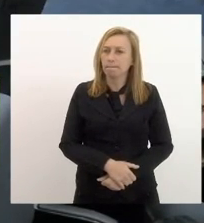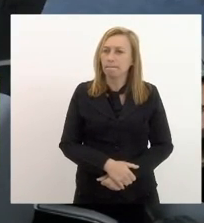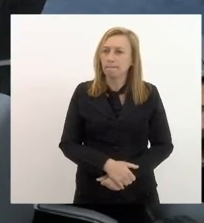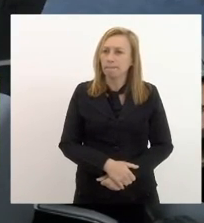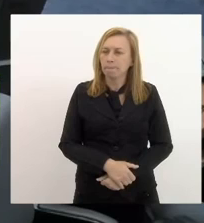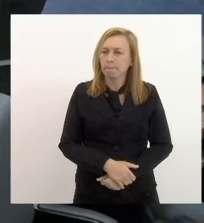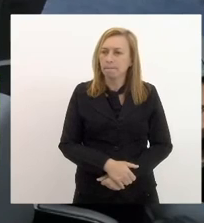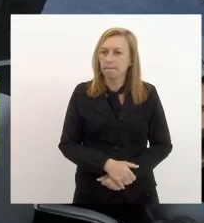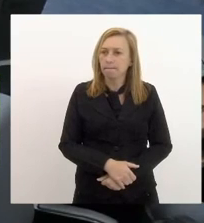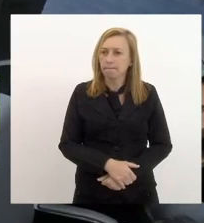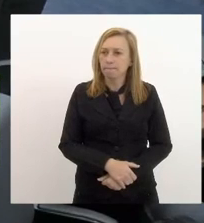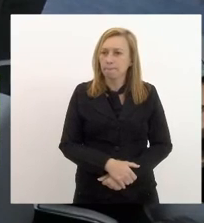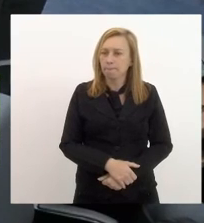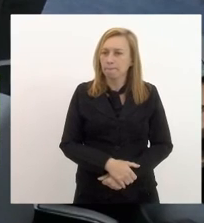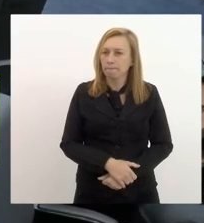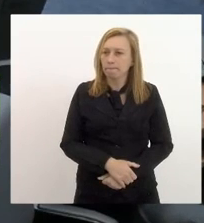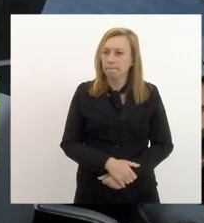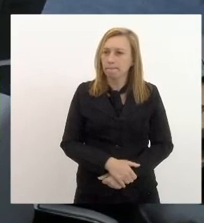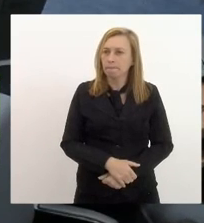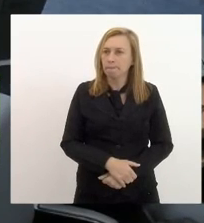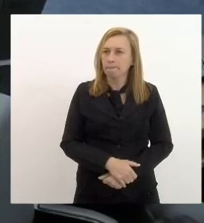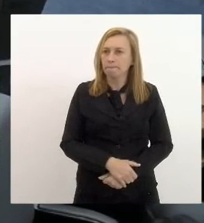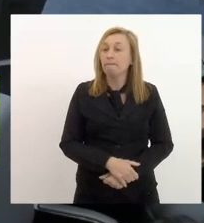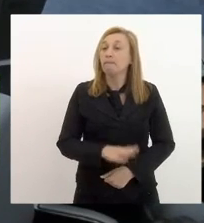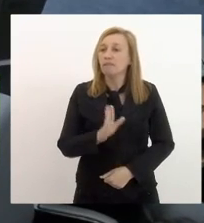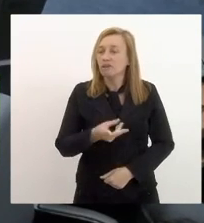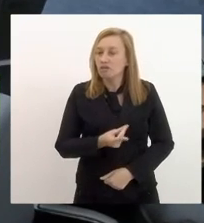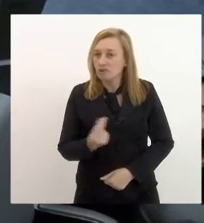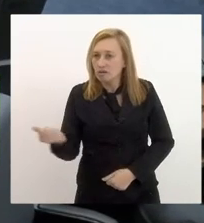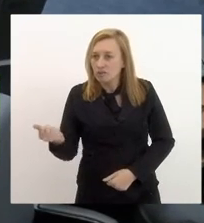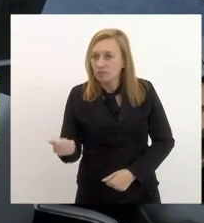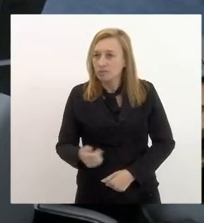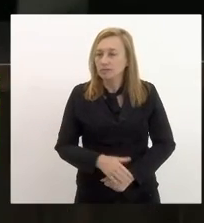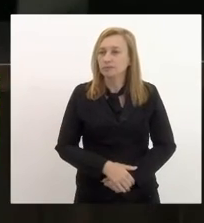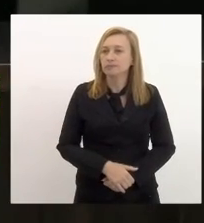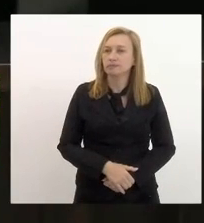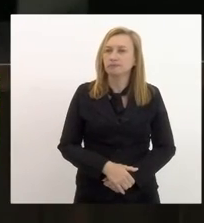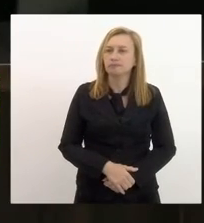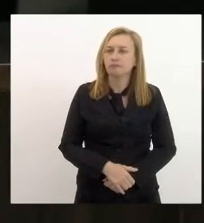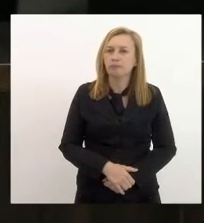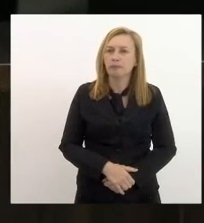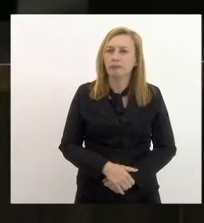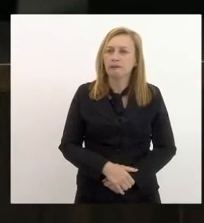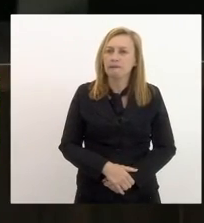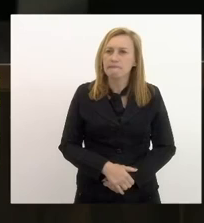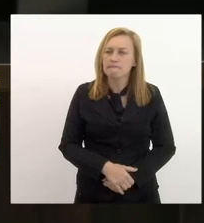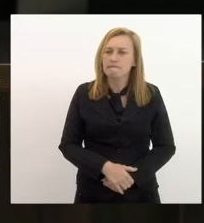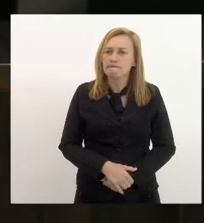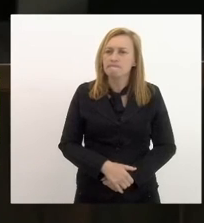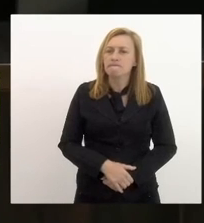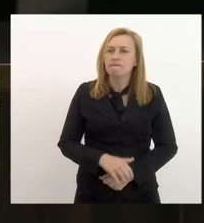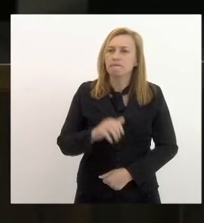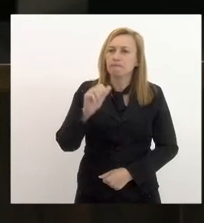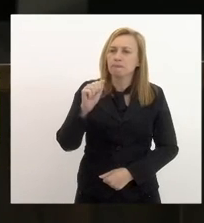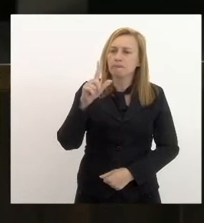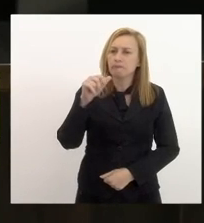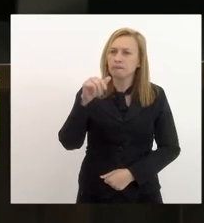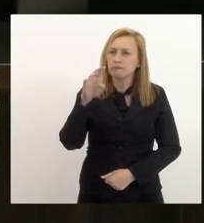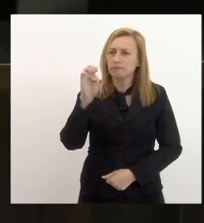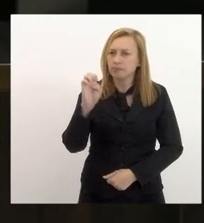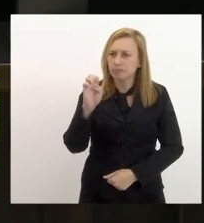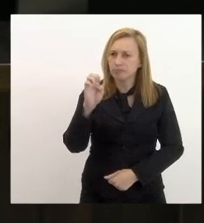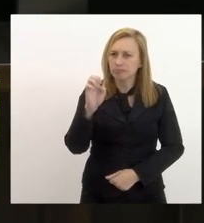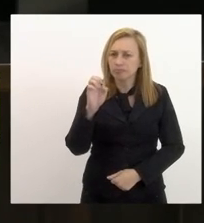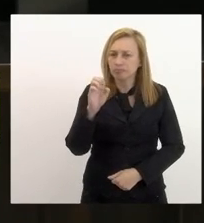olá olá e já se retirou é senhora Aline Cavalcante